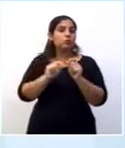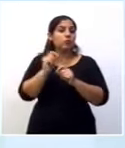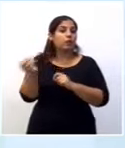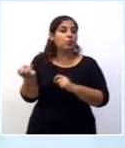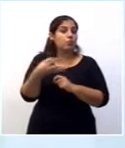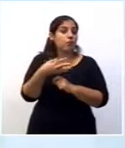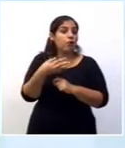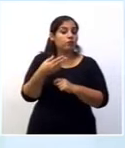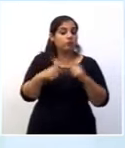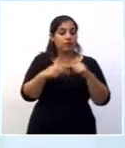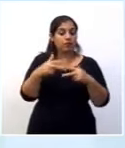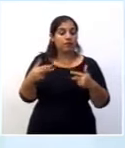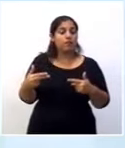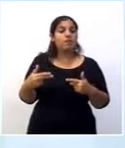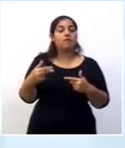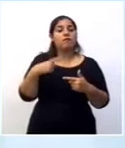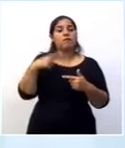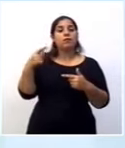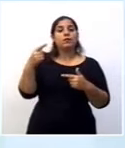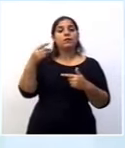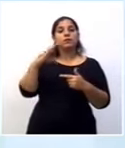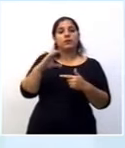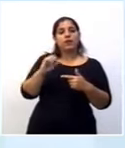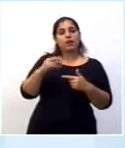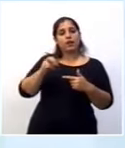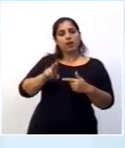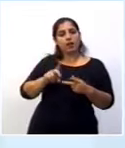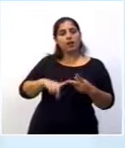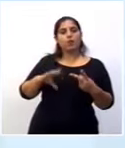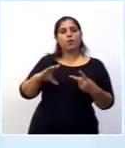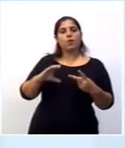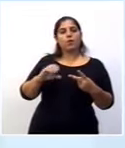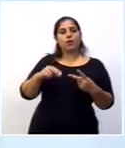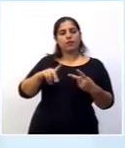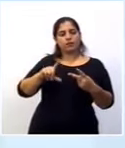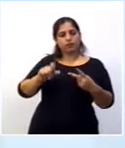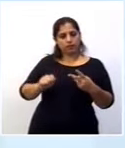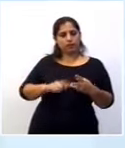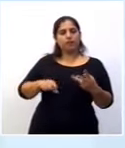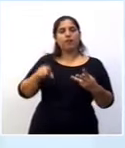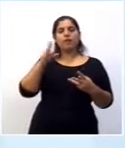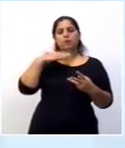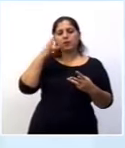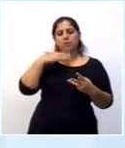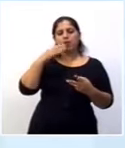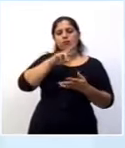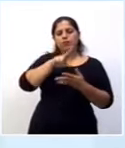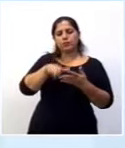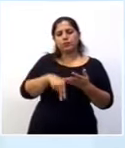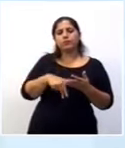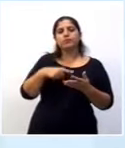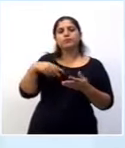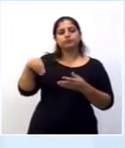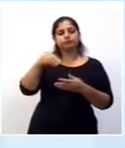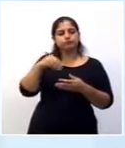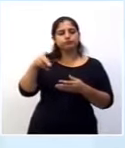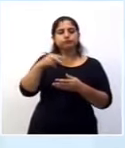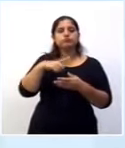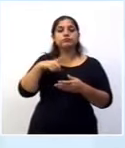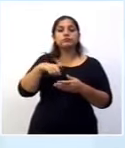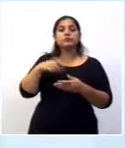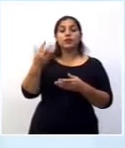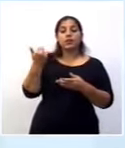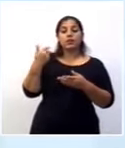novas especiarias, como o cacau, a canela, a castanha, o cravo, a pimenta, que nessa época a gente vai